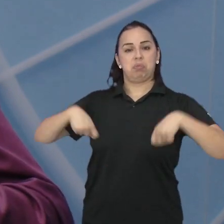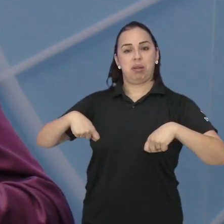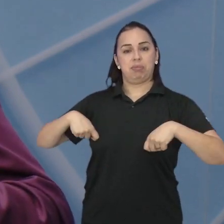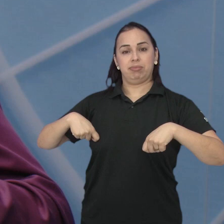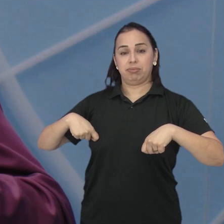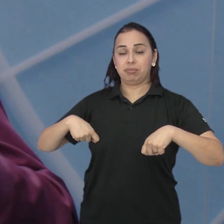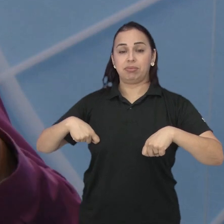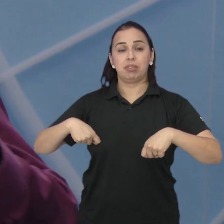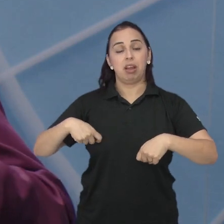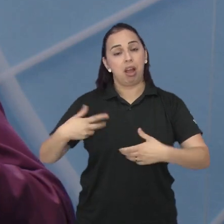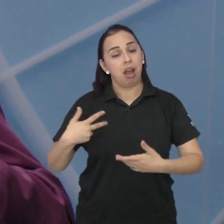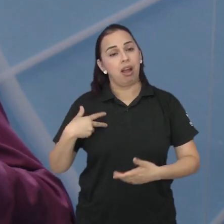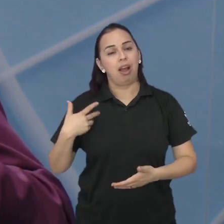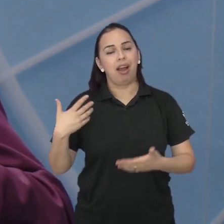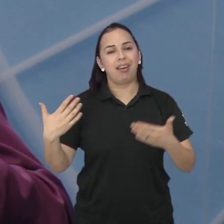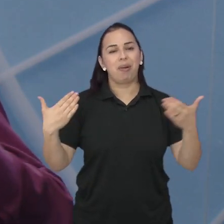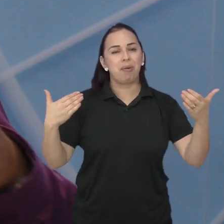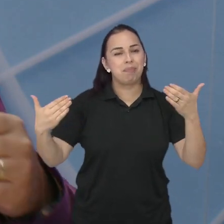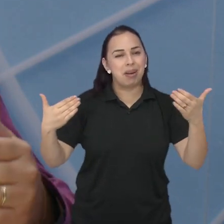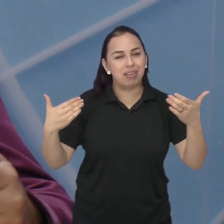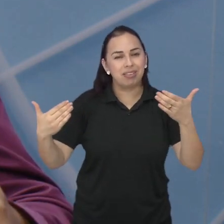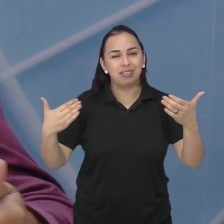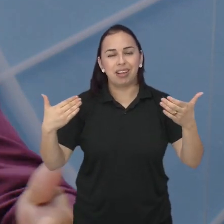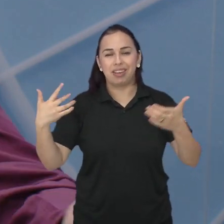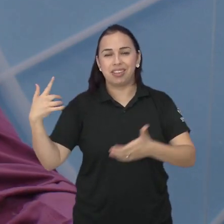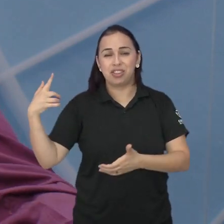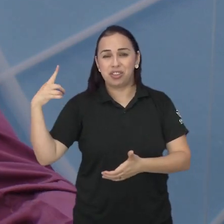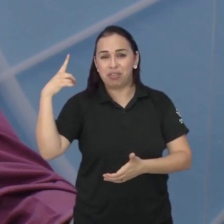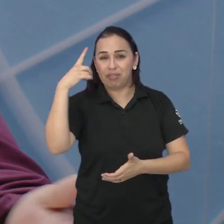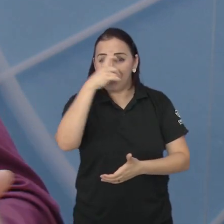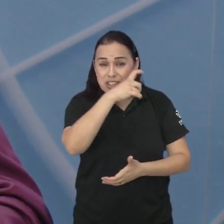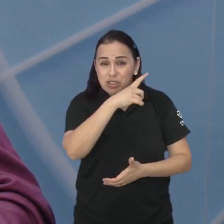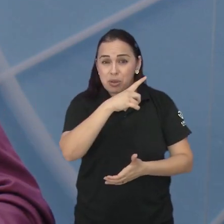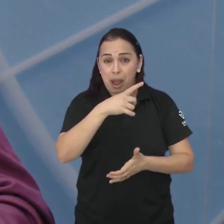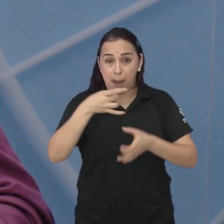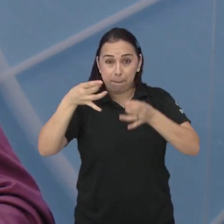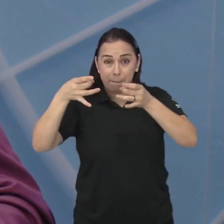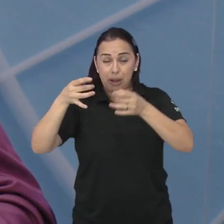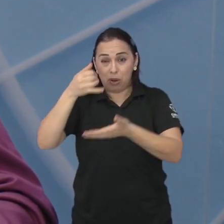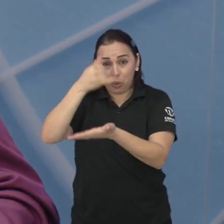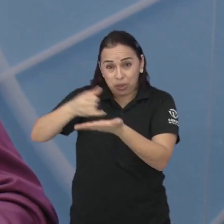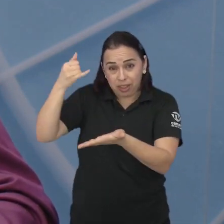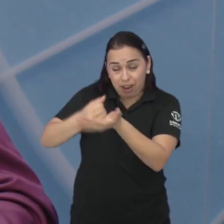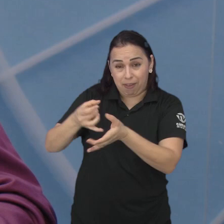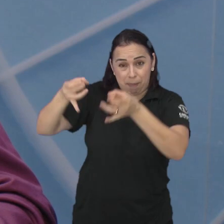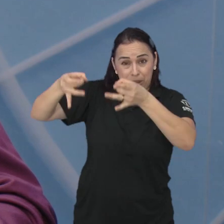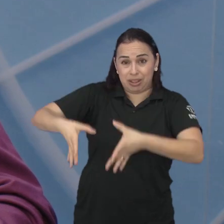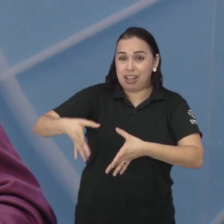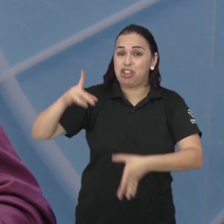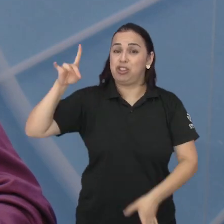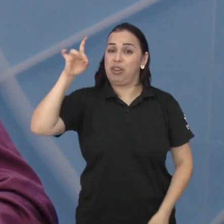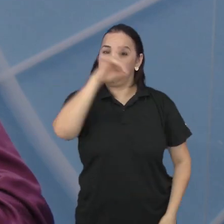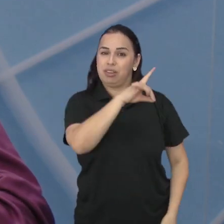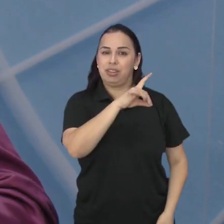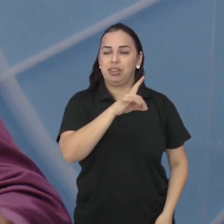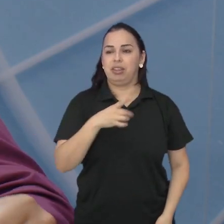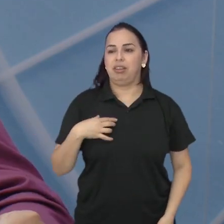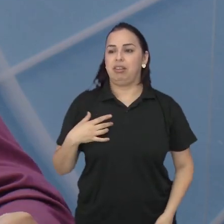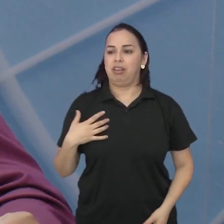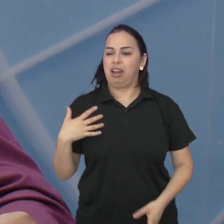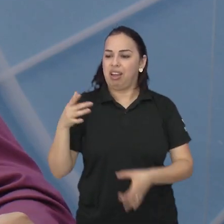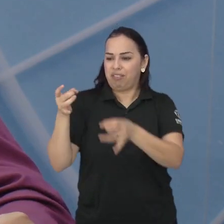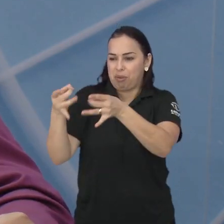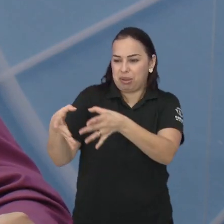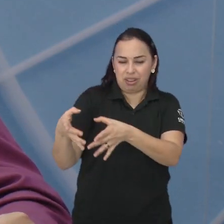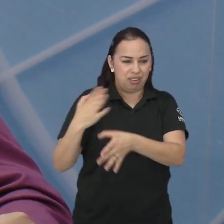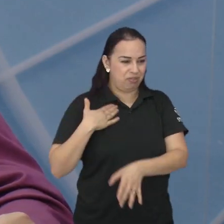posso. E aí você começa a comparar, dificilmente ele vai querer sair. Porque qual que é a proposta dele? Eu vou sair para ter